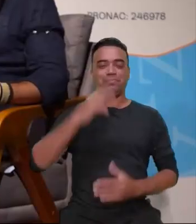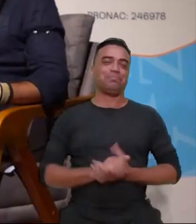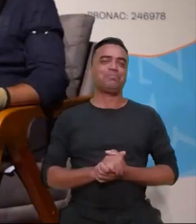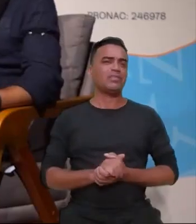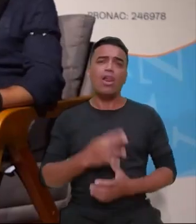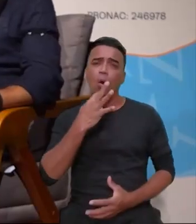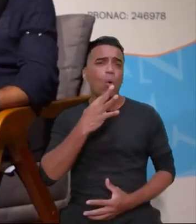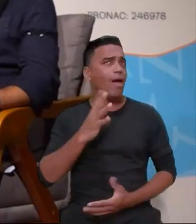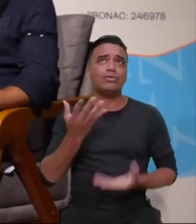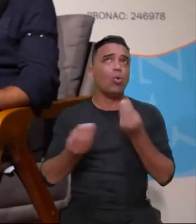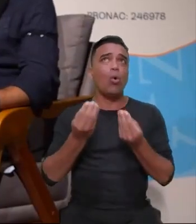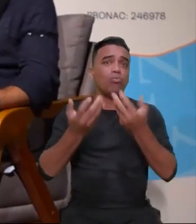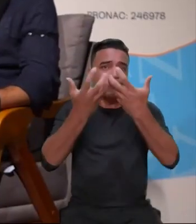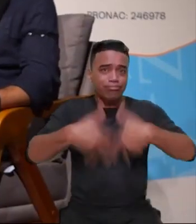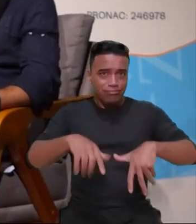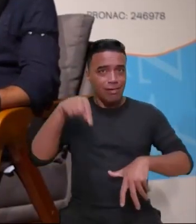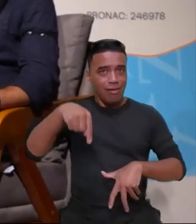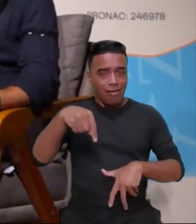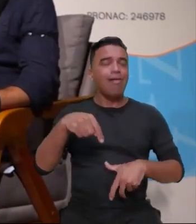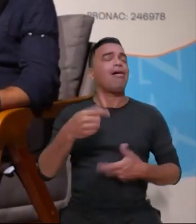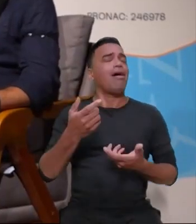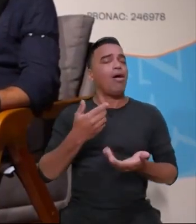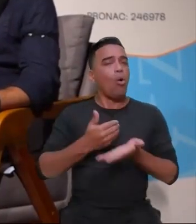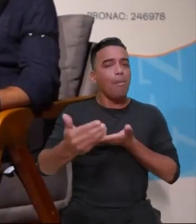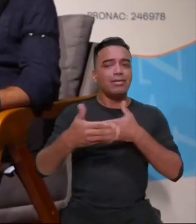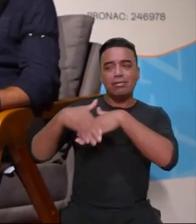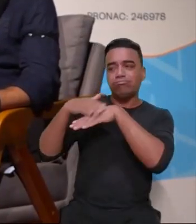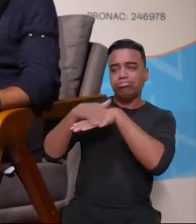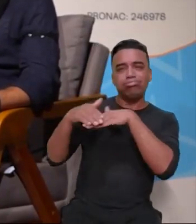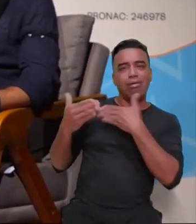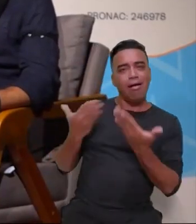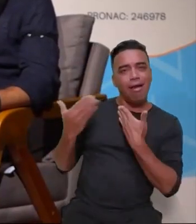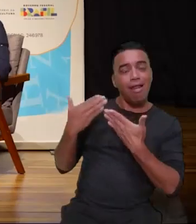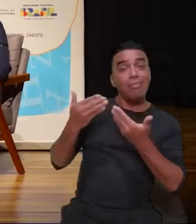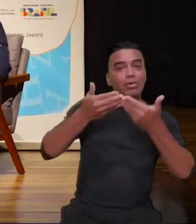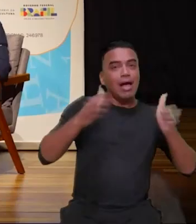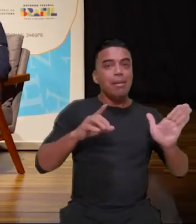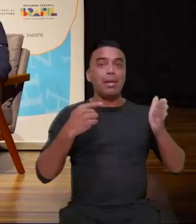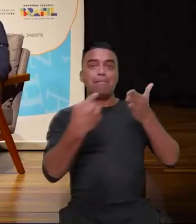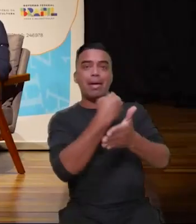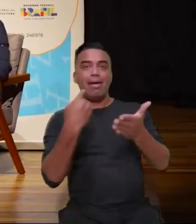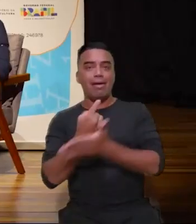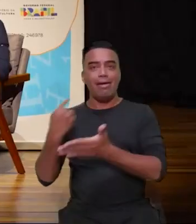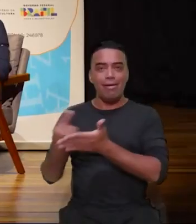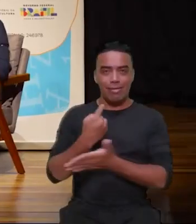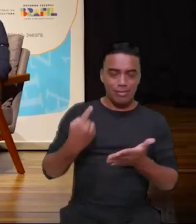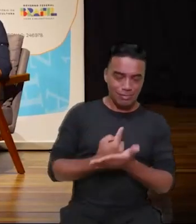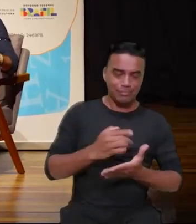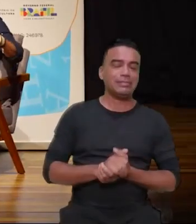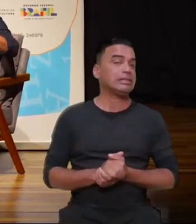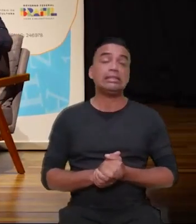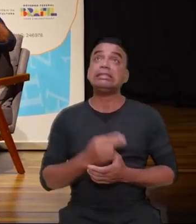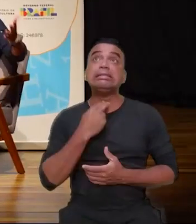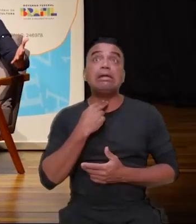Para quem ainda não conhece a dinâmica do Sempre um Papo, a gente começa a conversa aqui e, em seguida, abrimos para perguntas. Não